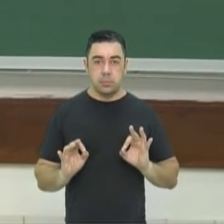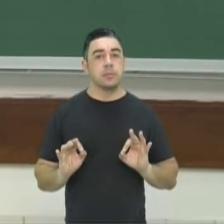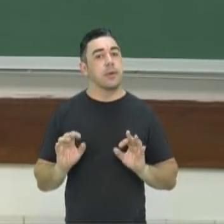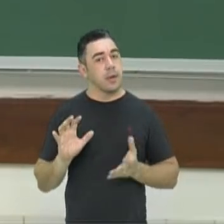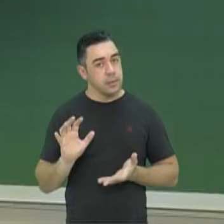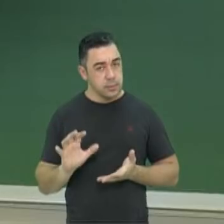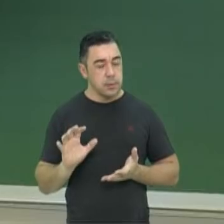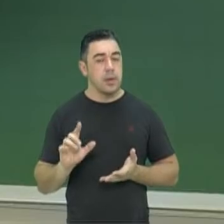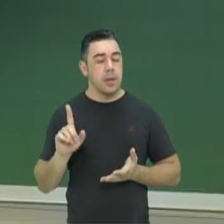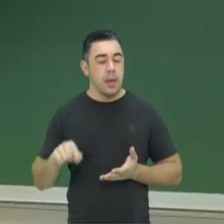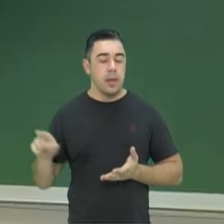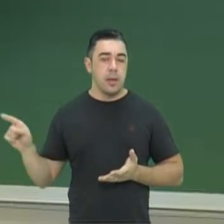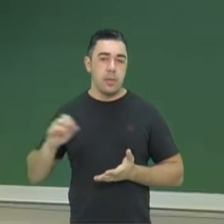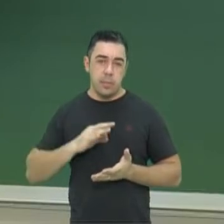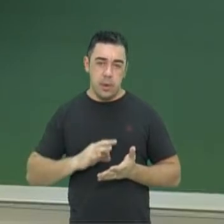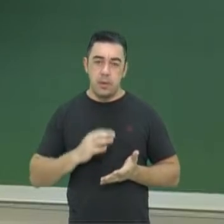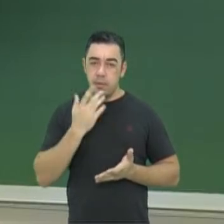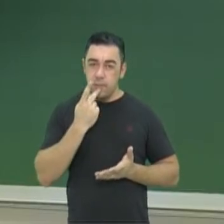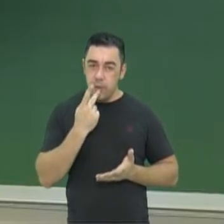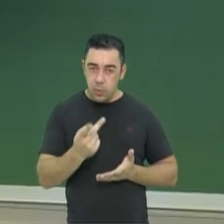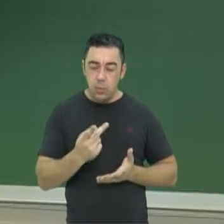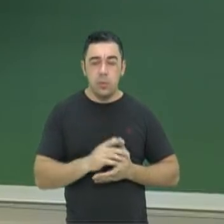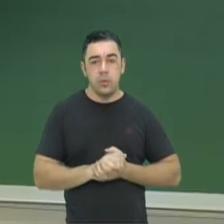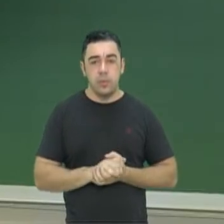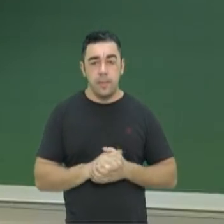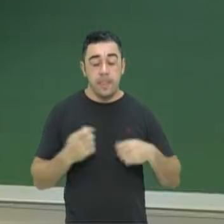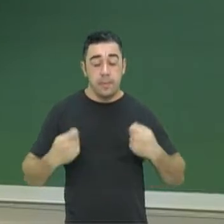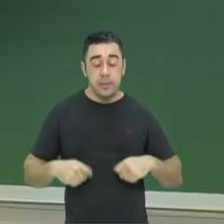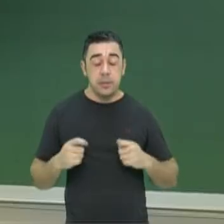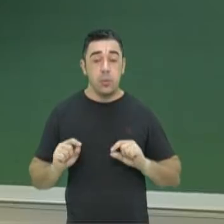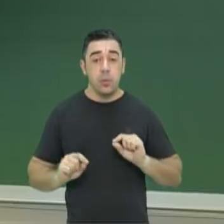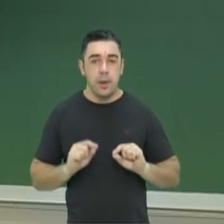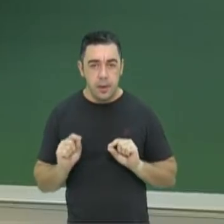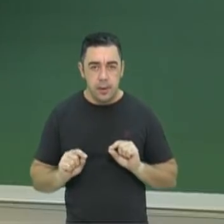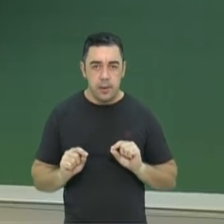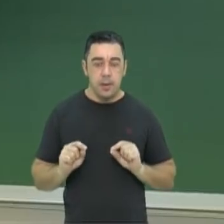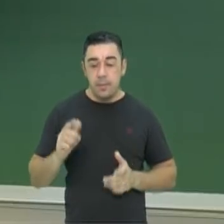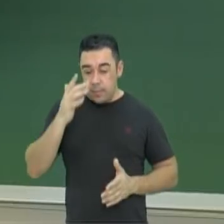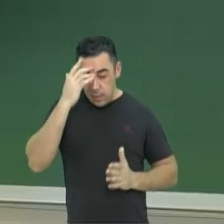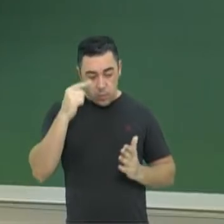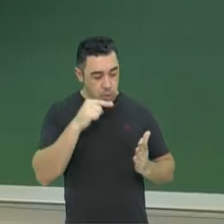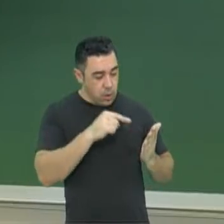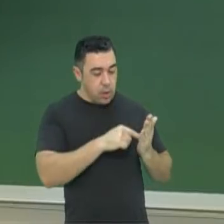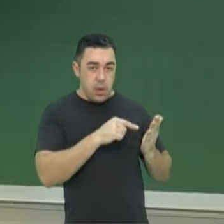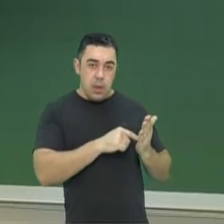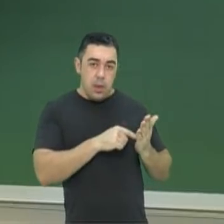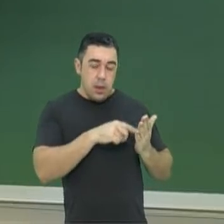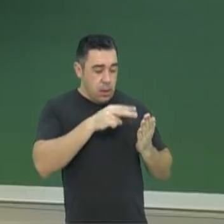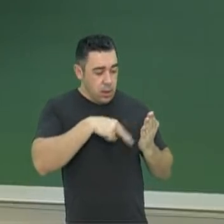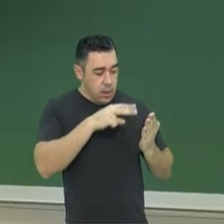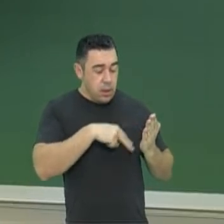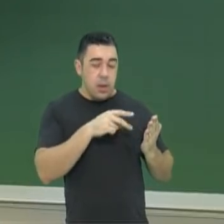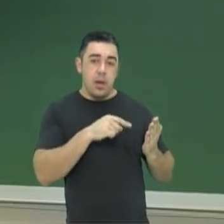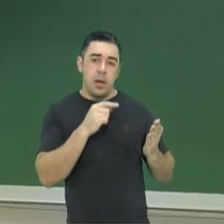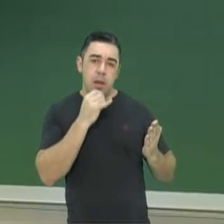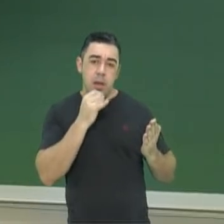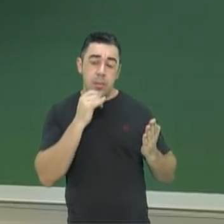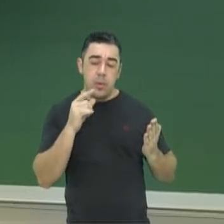exatamente isso que o padre Antônio Vieira está falando. Que precisa fazer o quê? Aquela pessoa que está ouvindo o sermão, ela